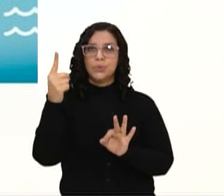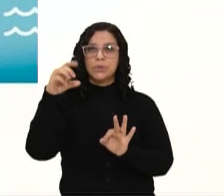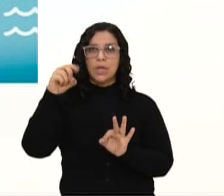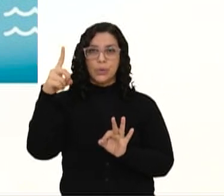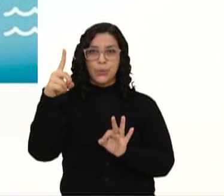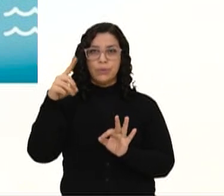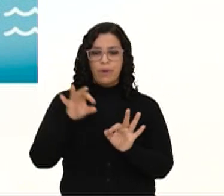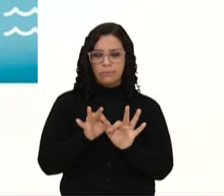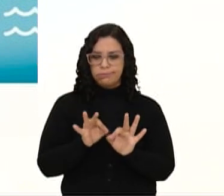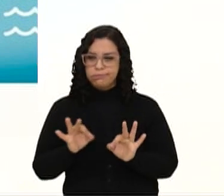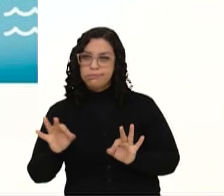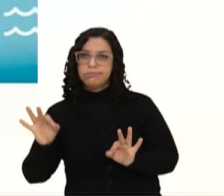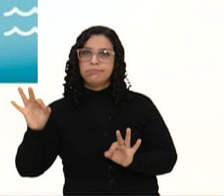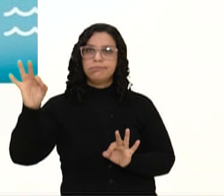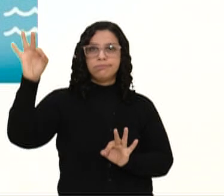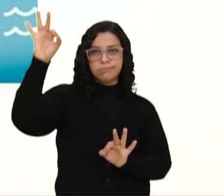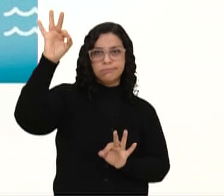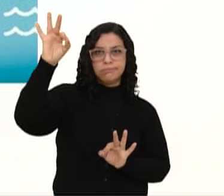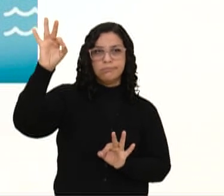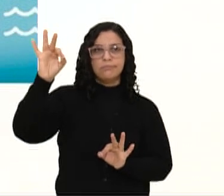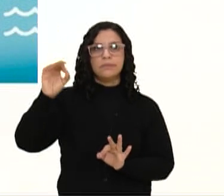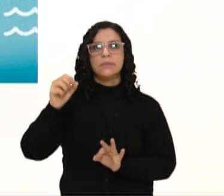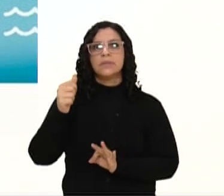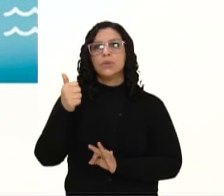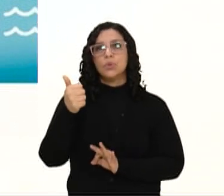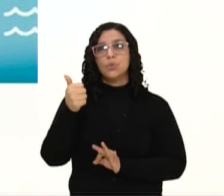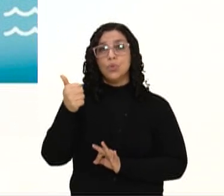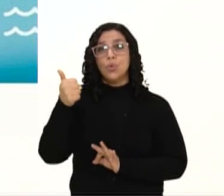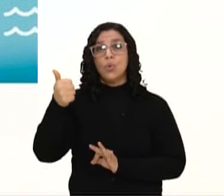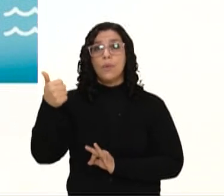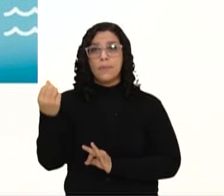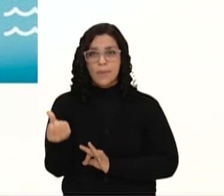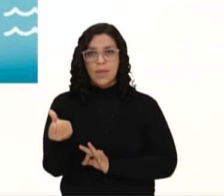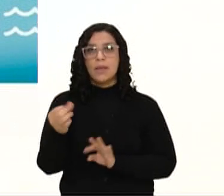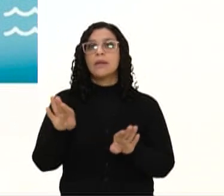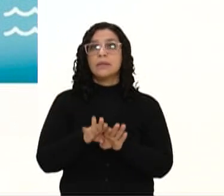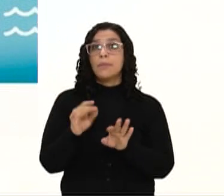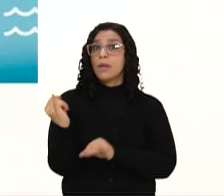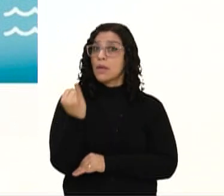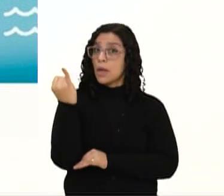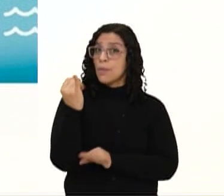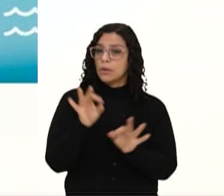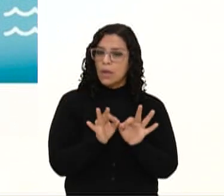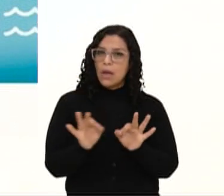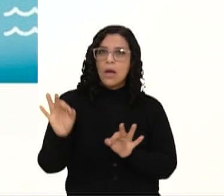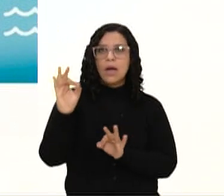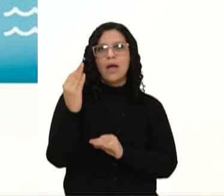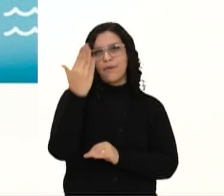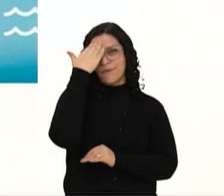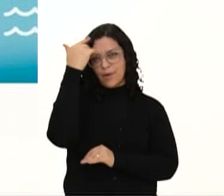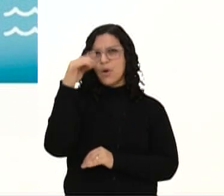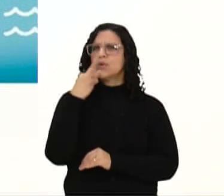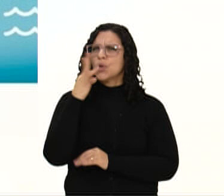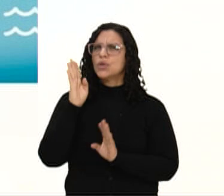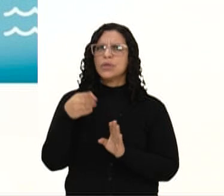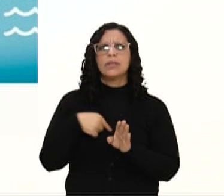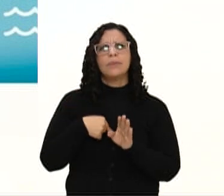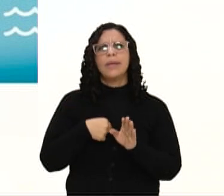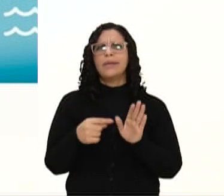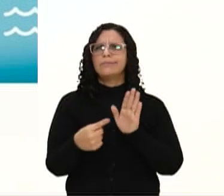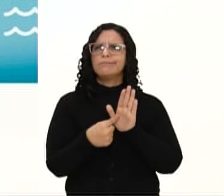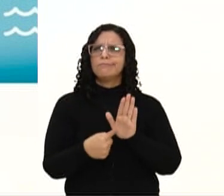de sul a norte, a 116, que também é importante, que é conhecida nossa ali, são alguns